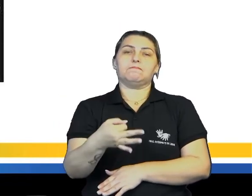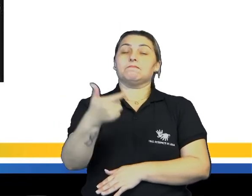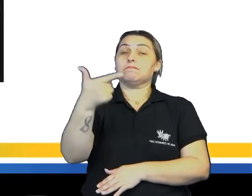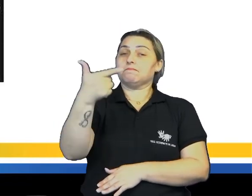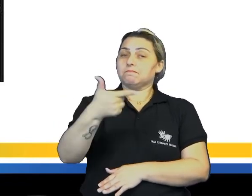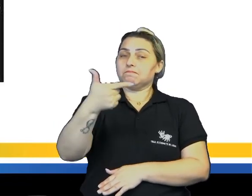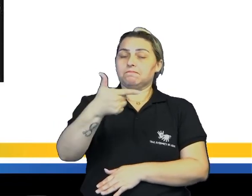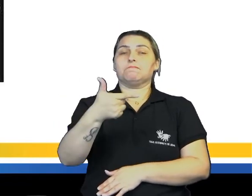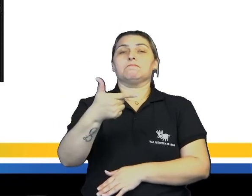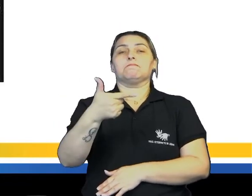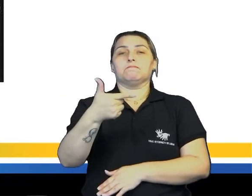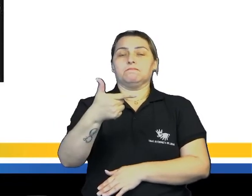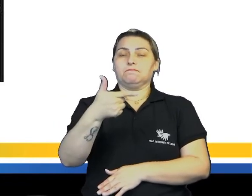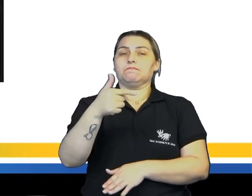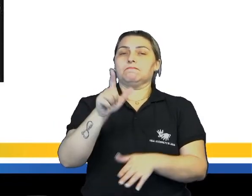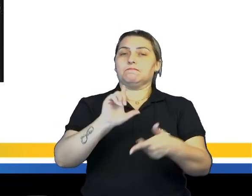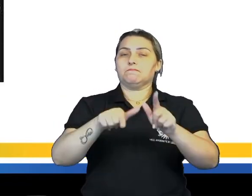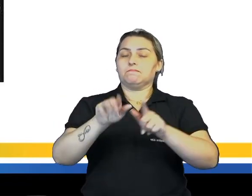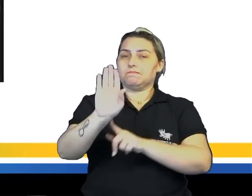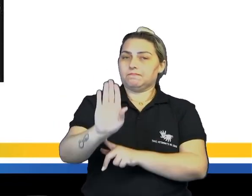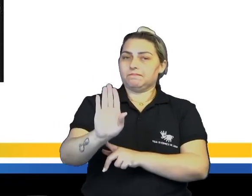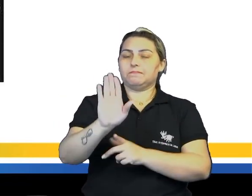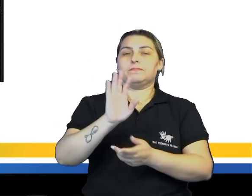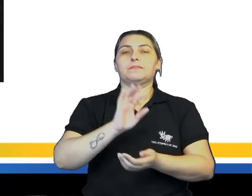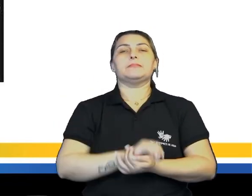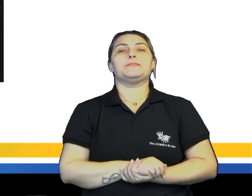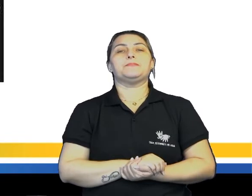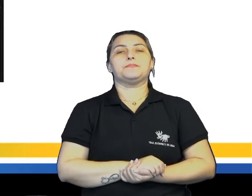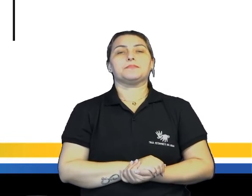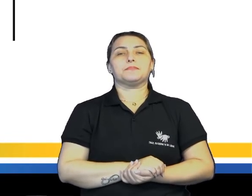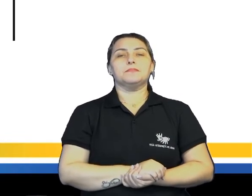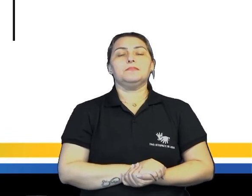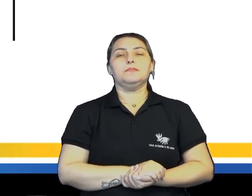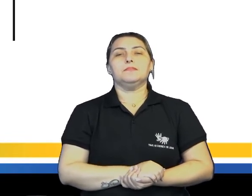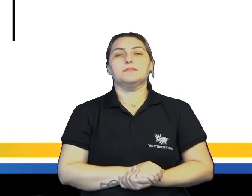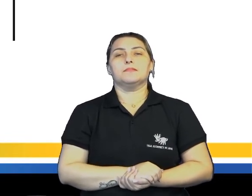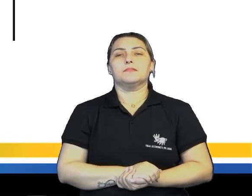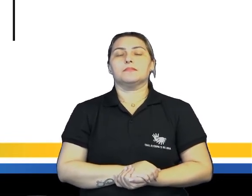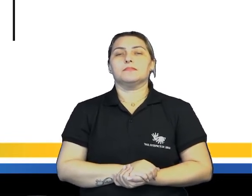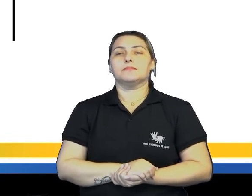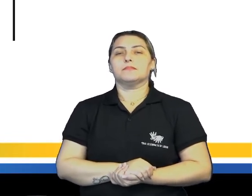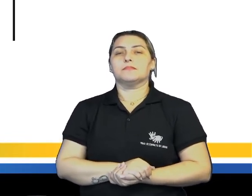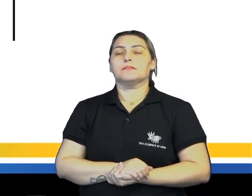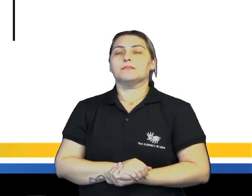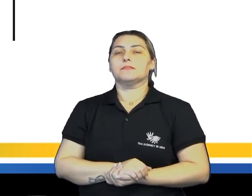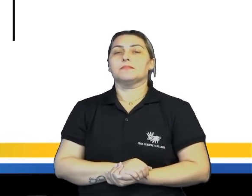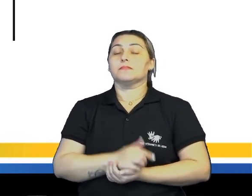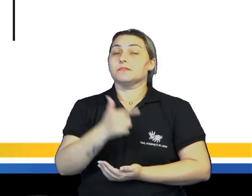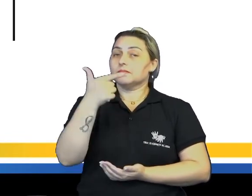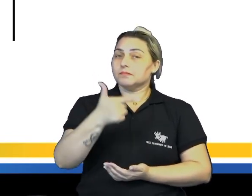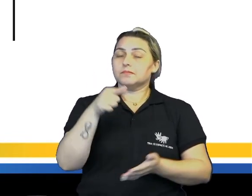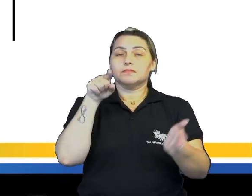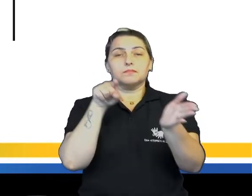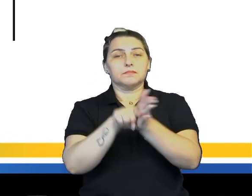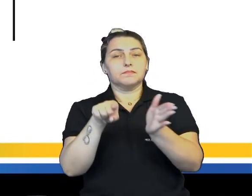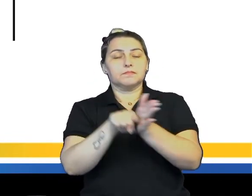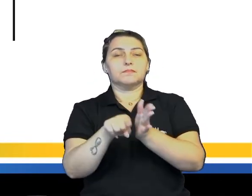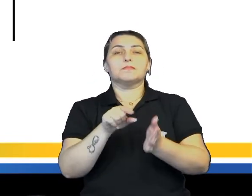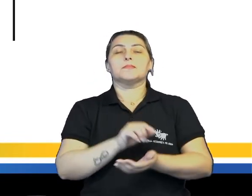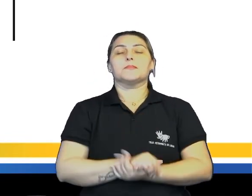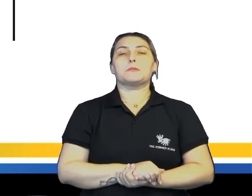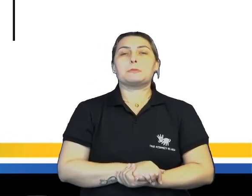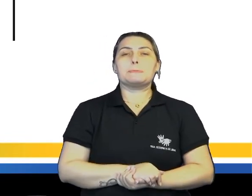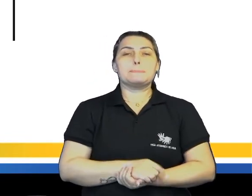segunda afirmação, a de que Bela pulou nos números pares. A segunda questão diz o